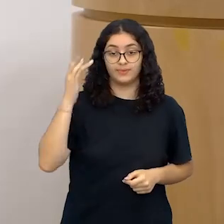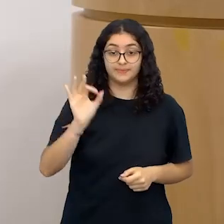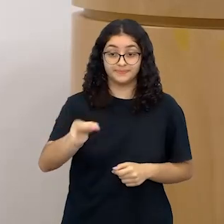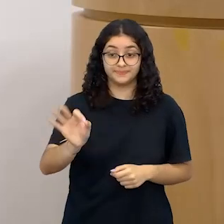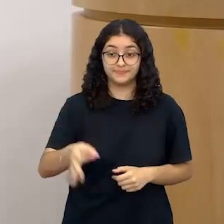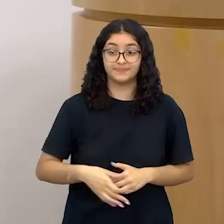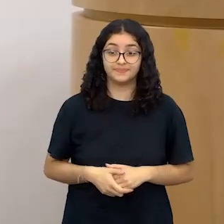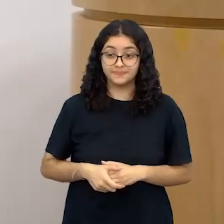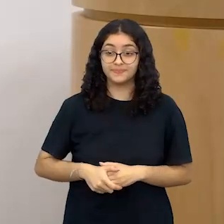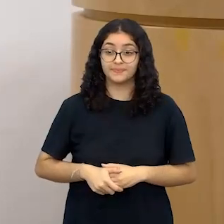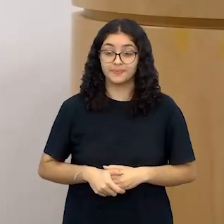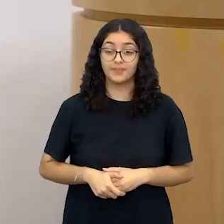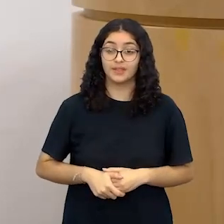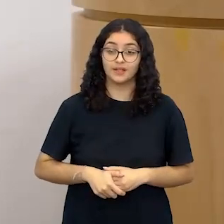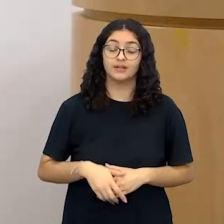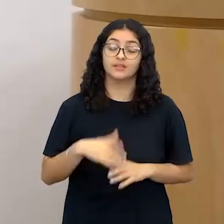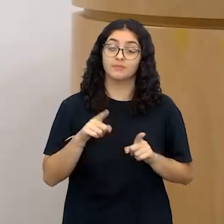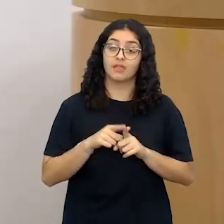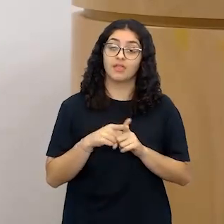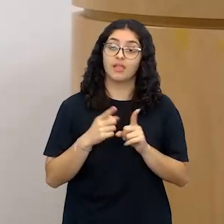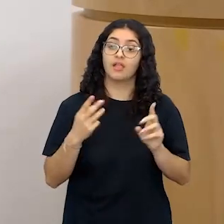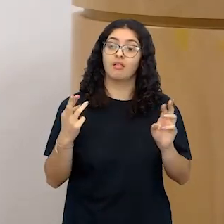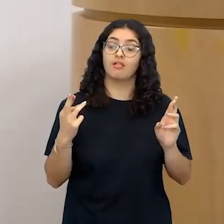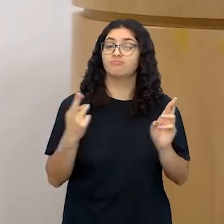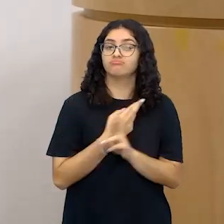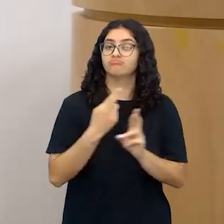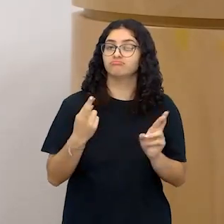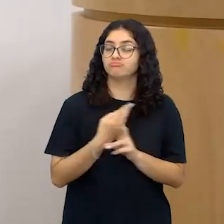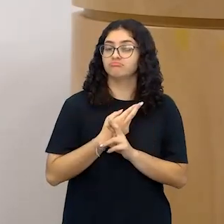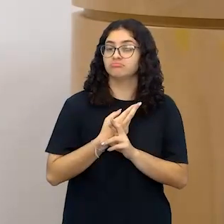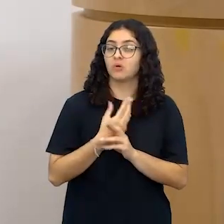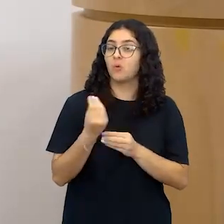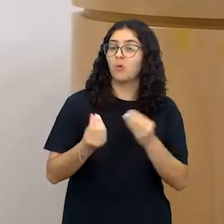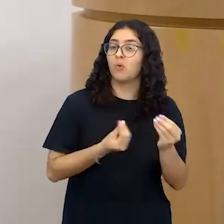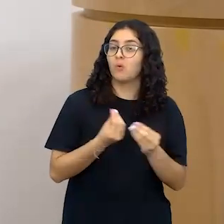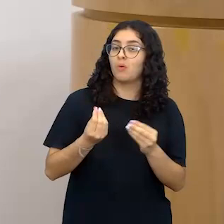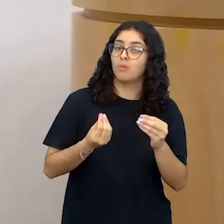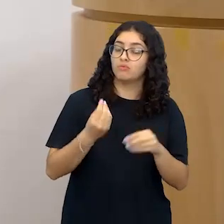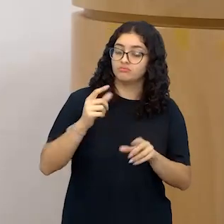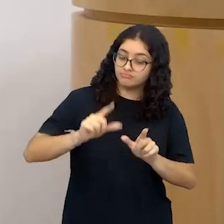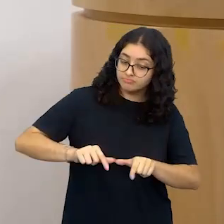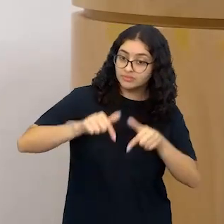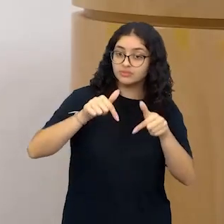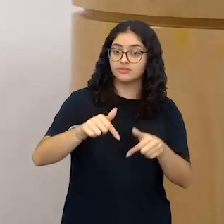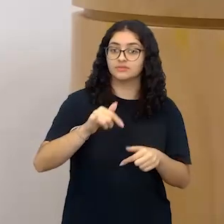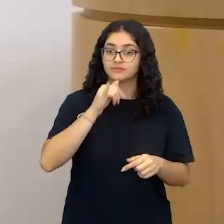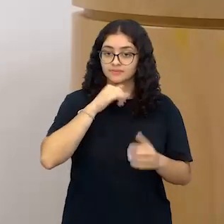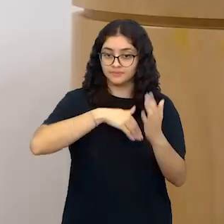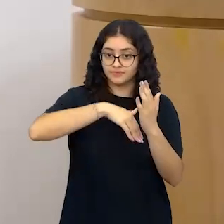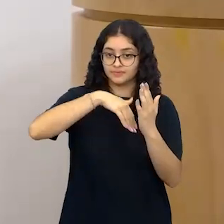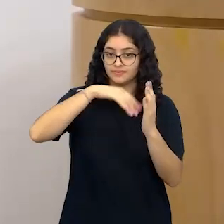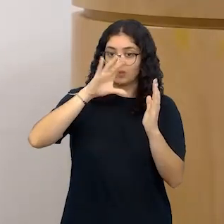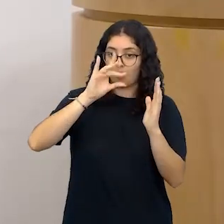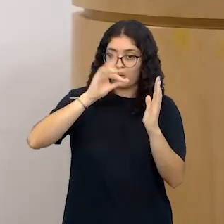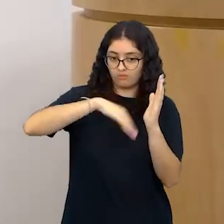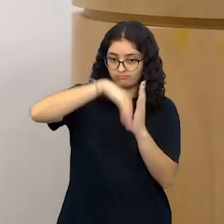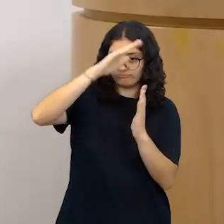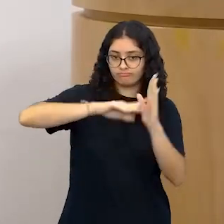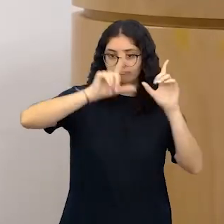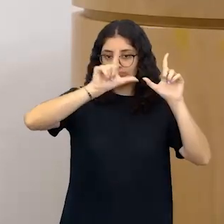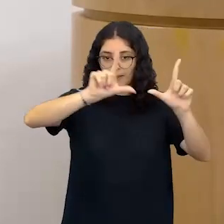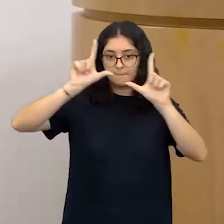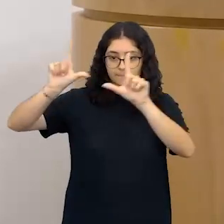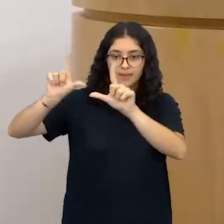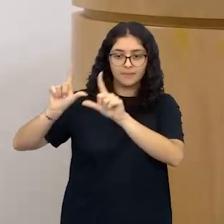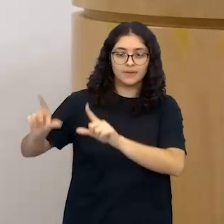certo? Sim. E essa relação, como a gente traz isso na prática. Então, lambe-lambe de forma mais tátil.